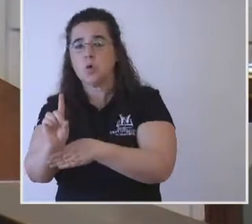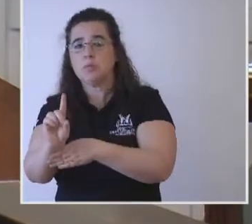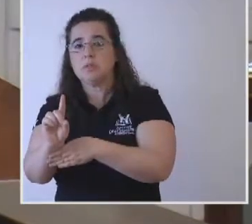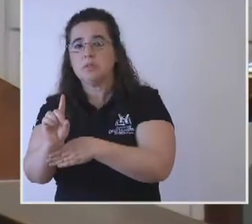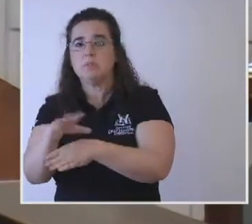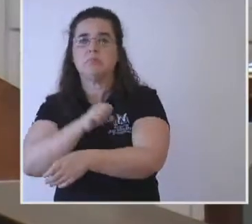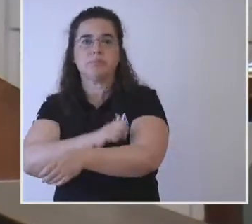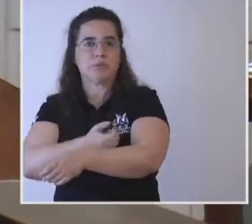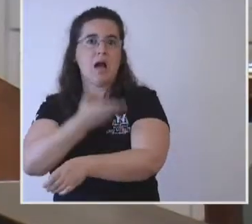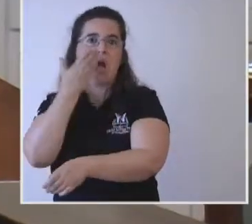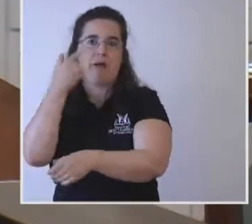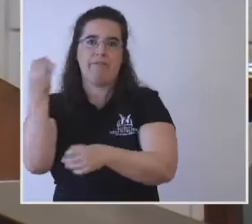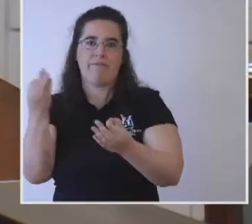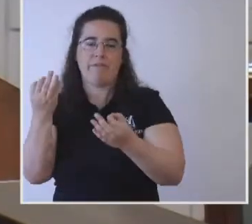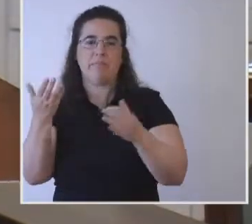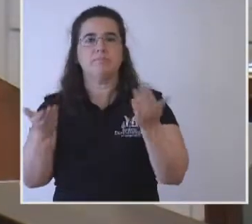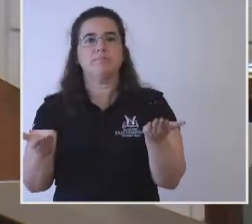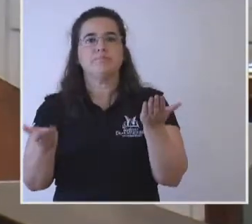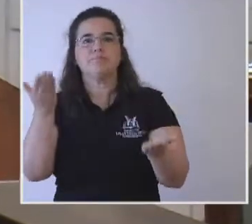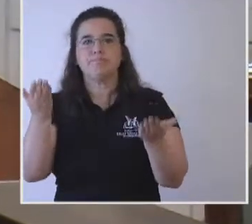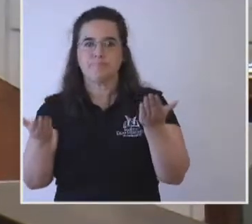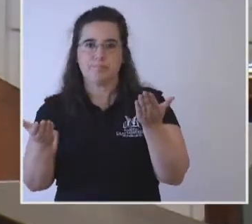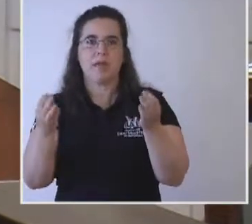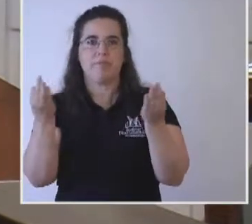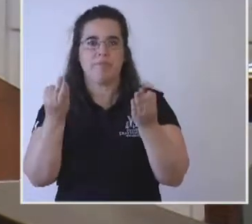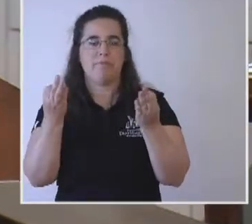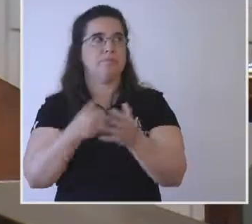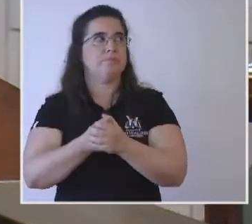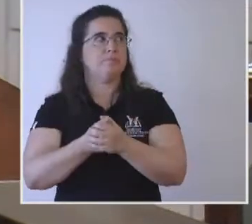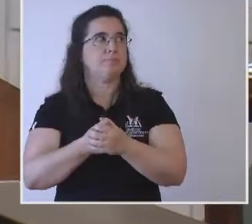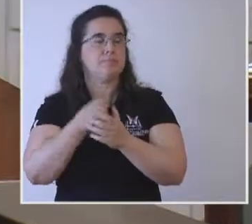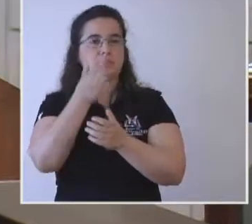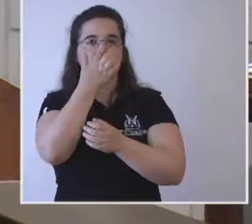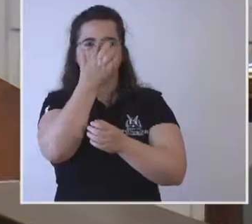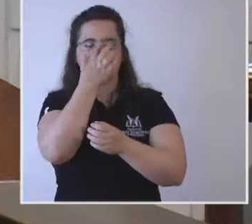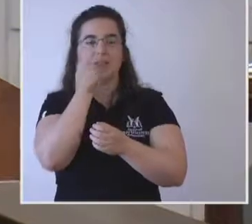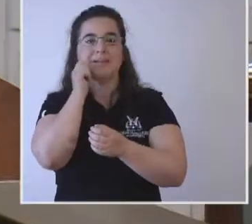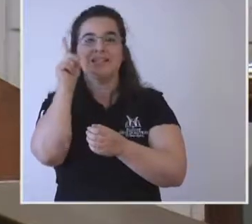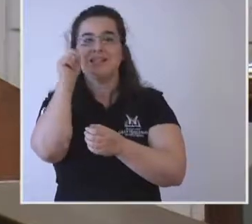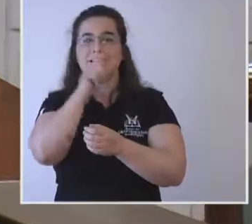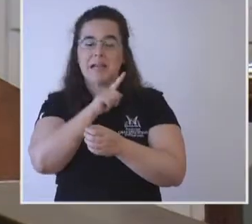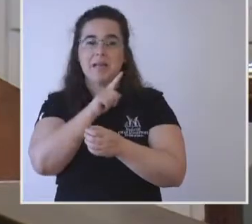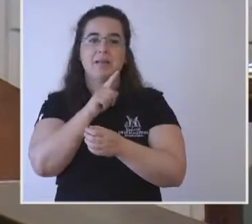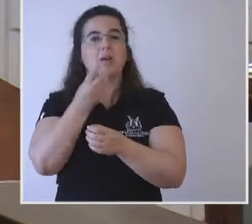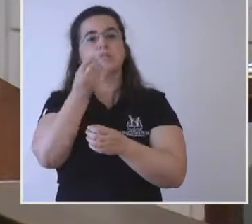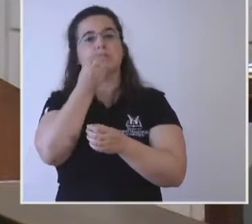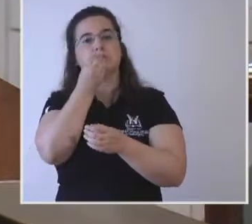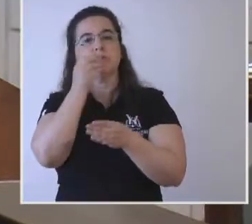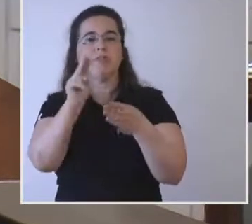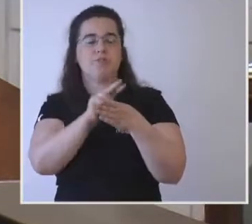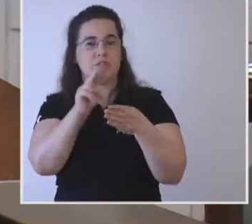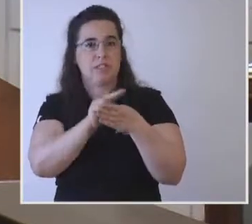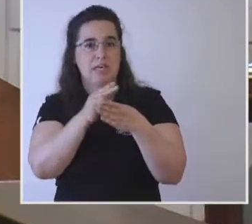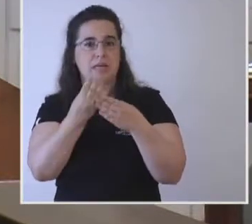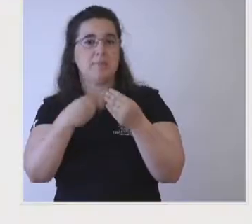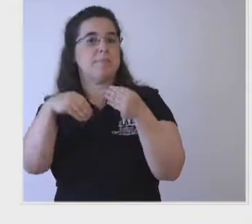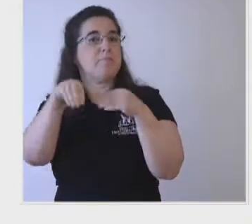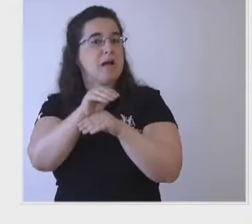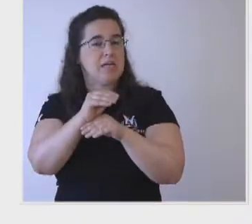Vejam que os pesco-vegetarianos, parcialmente vegetarianos, desculpa, e os lacto-vegetarianos têm mais